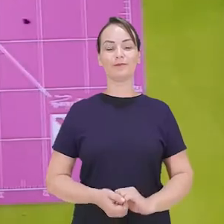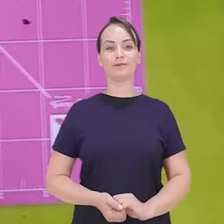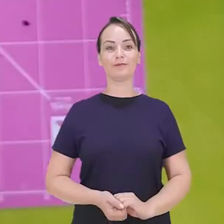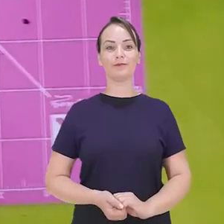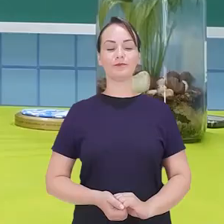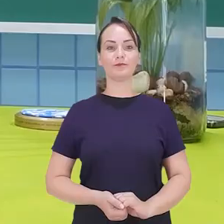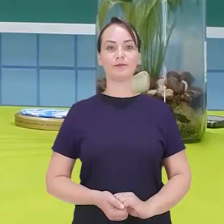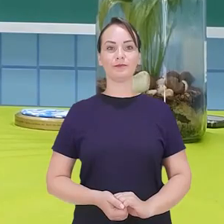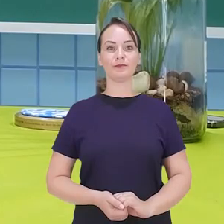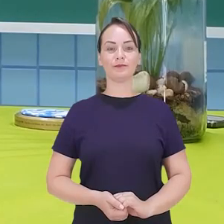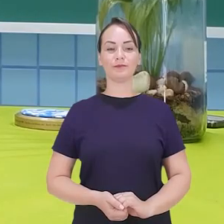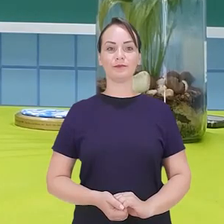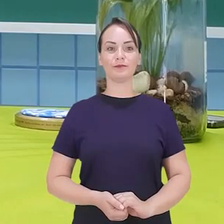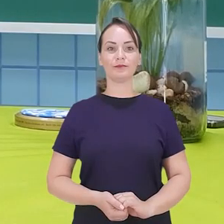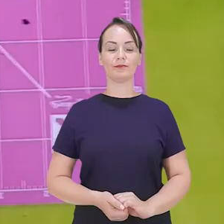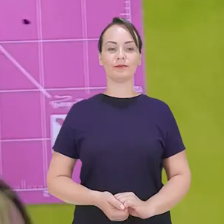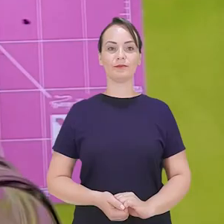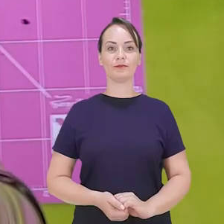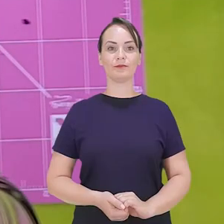E a maranta.